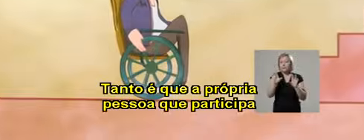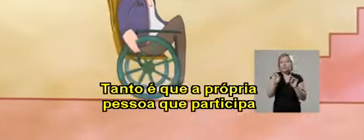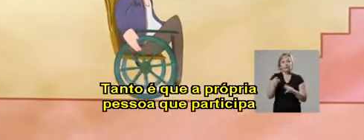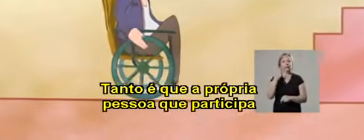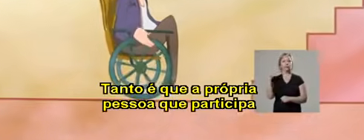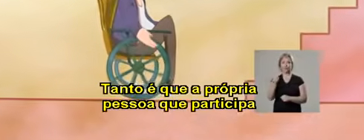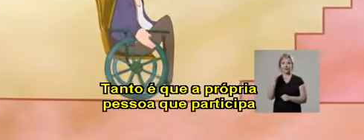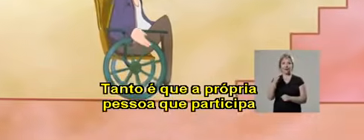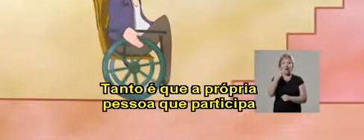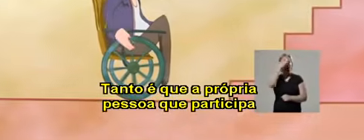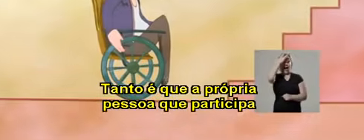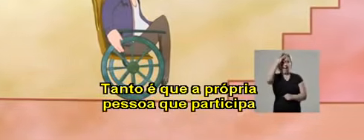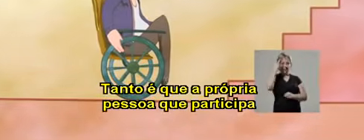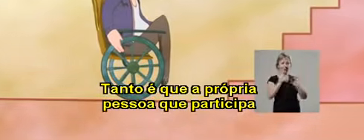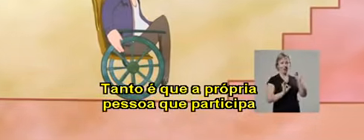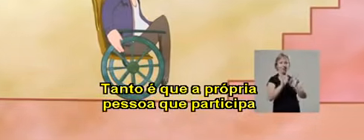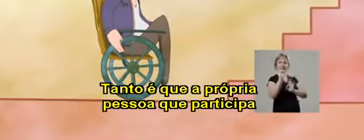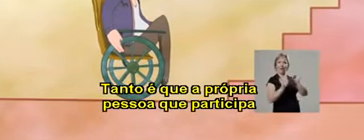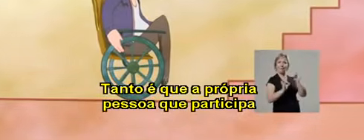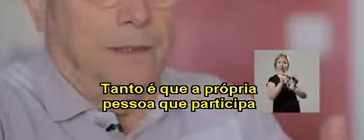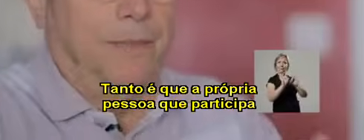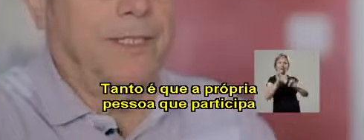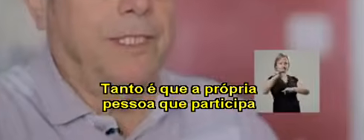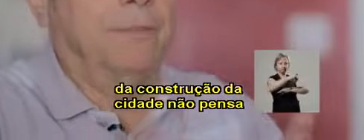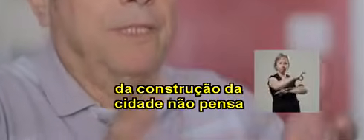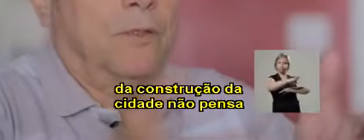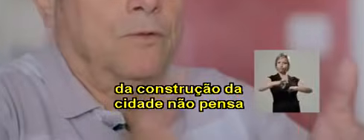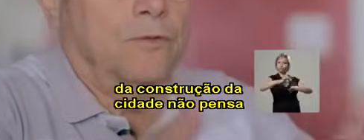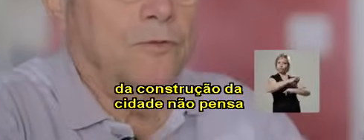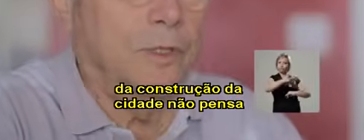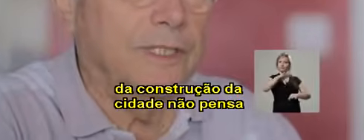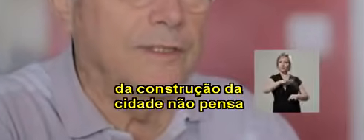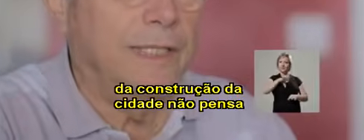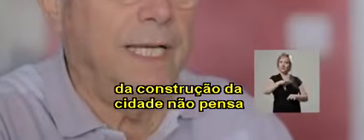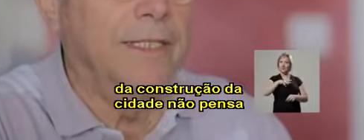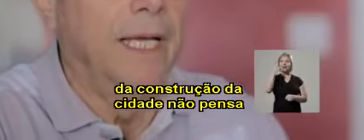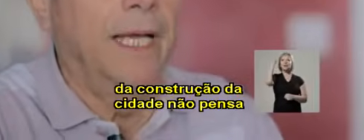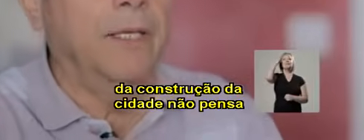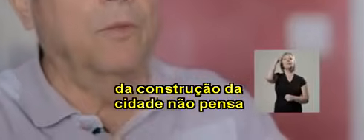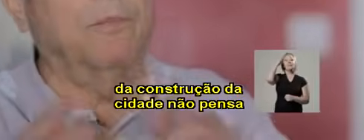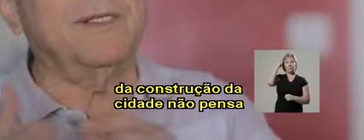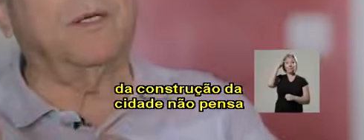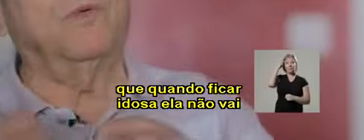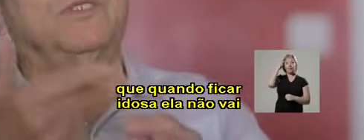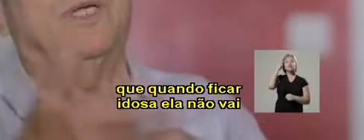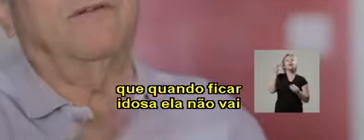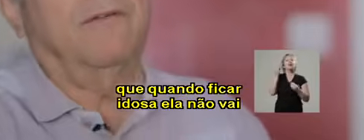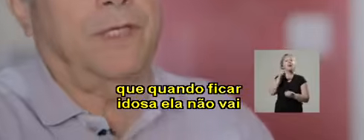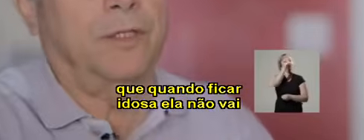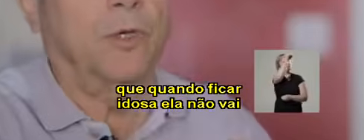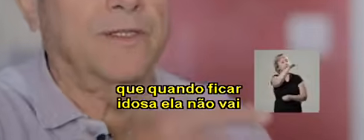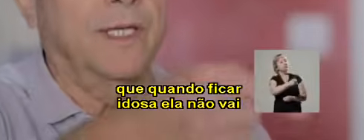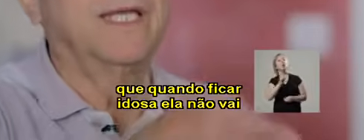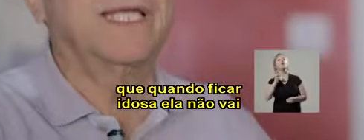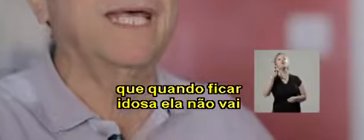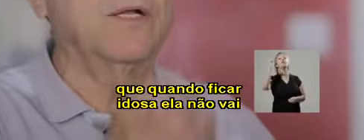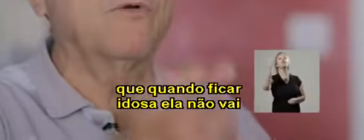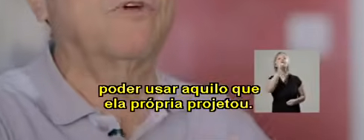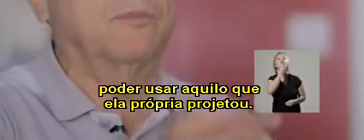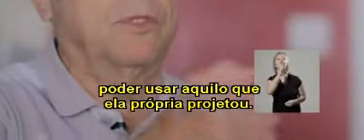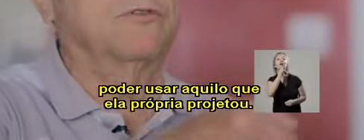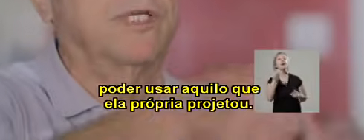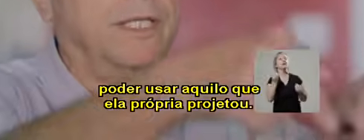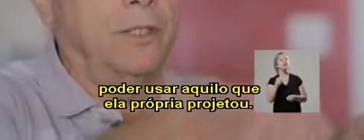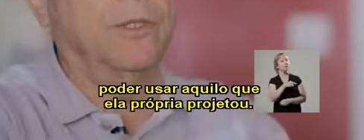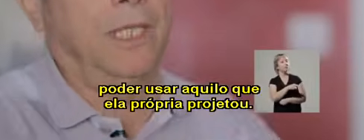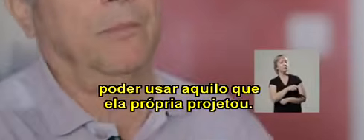Tanto é que a própria pessoa que projeta, participa da construção da cidade, ela não pensa quando ela vai ficar idosa, que ela